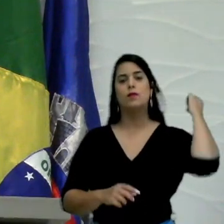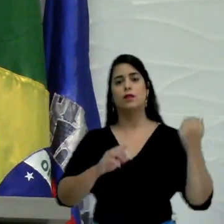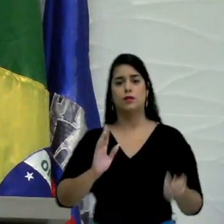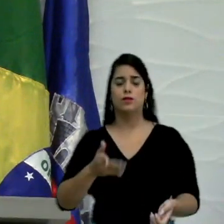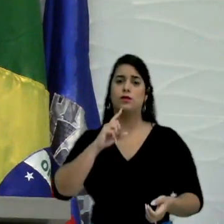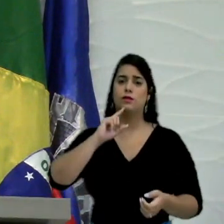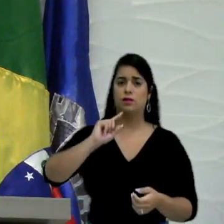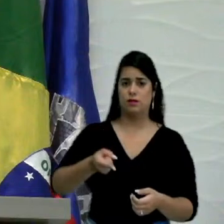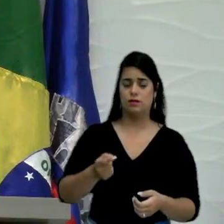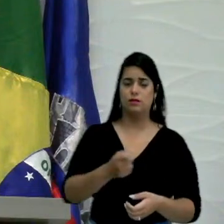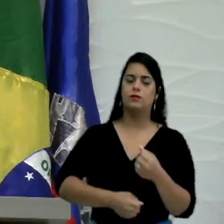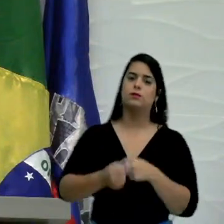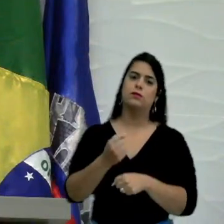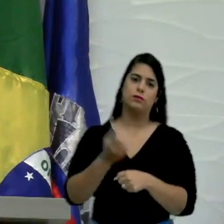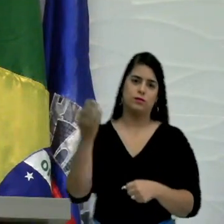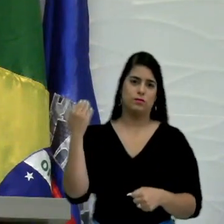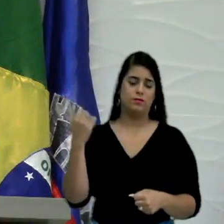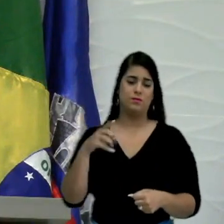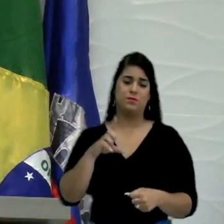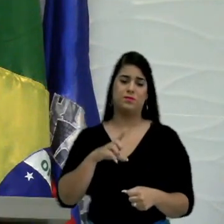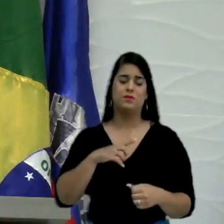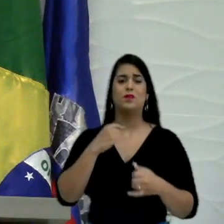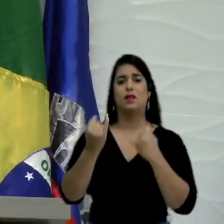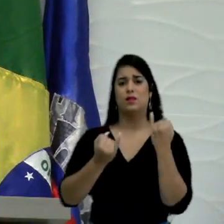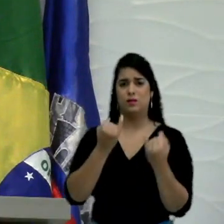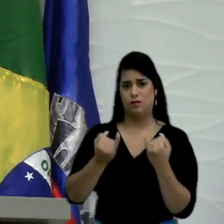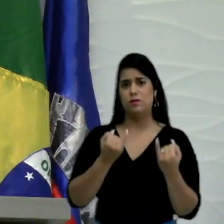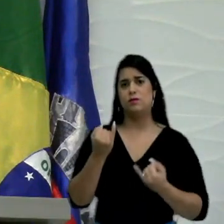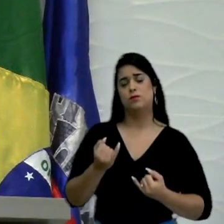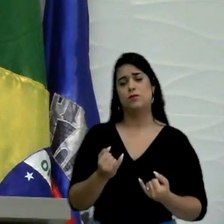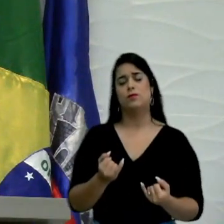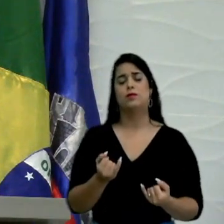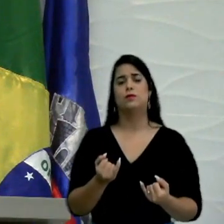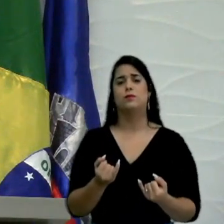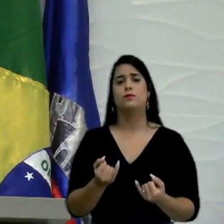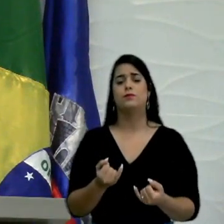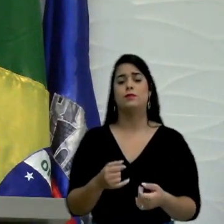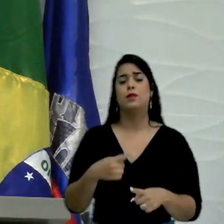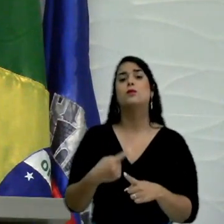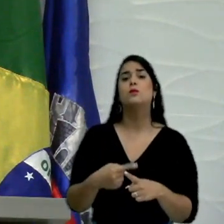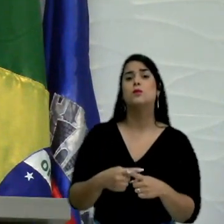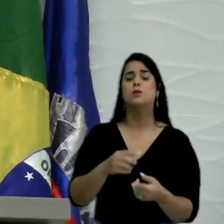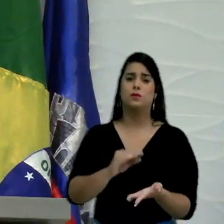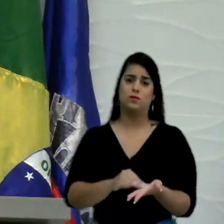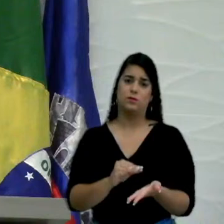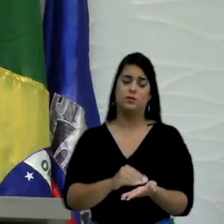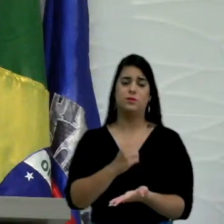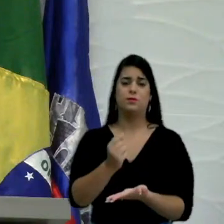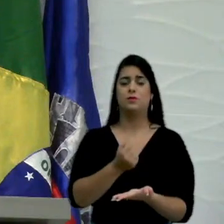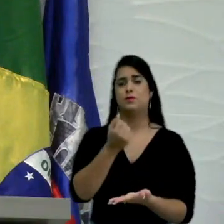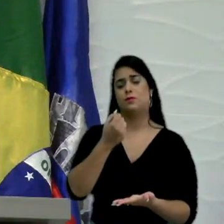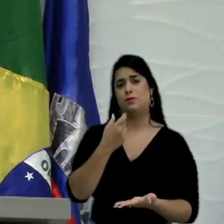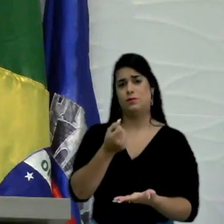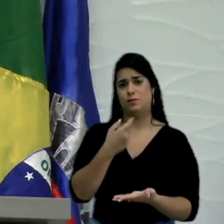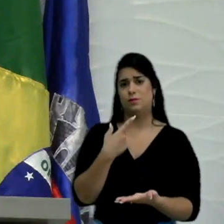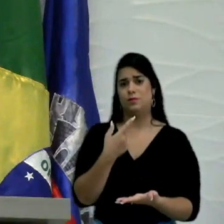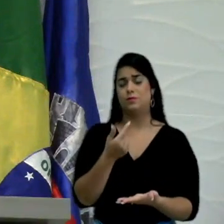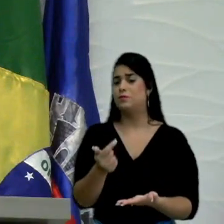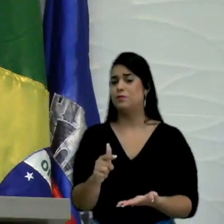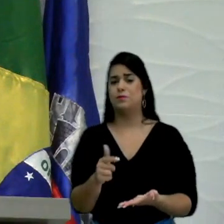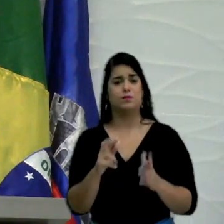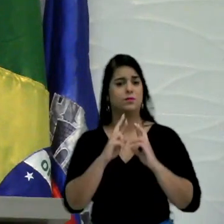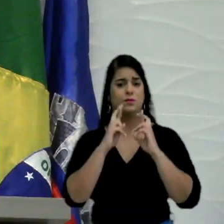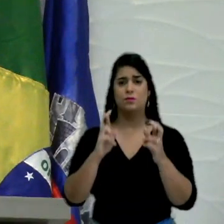passado para obter informações da unidade citada quanto à falta da medicação. No primeiro momento não